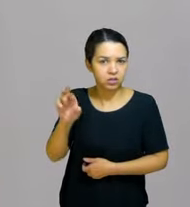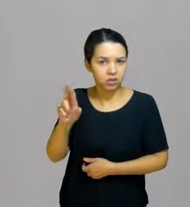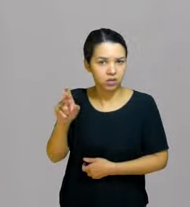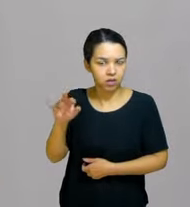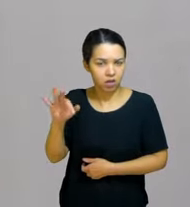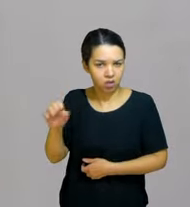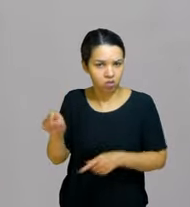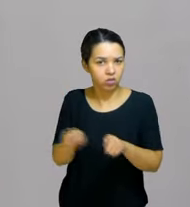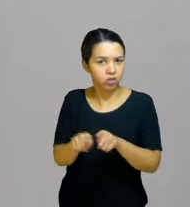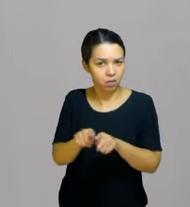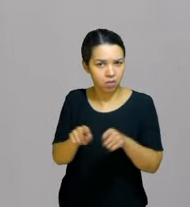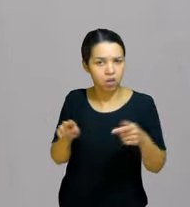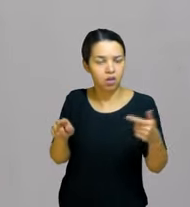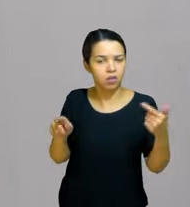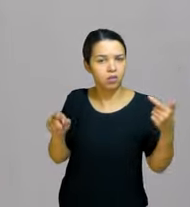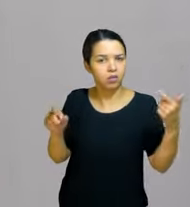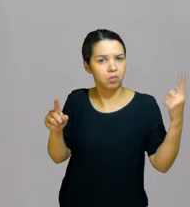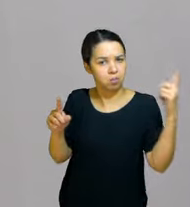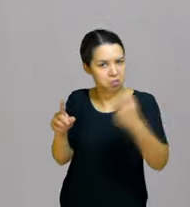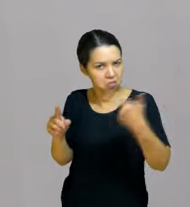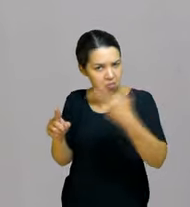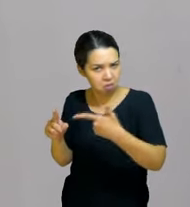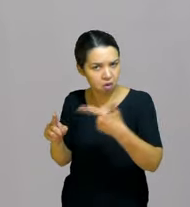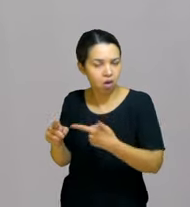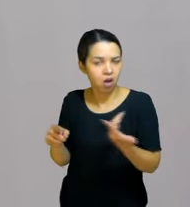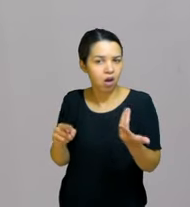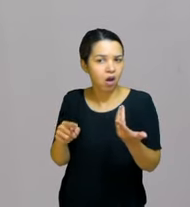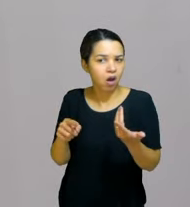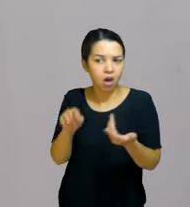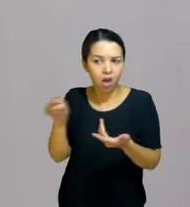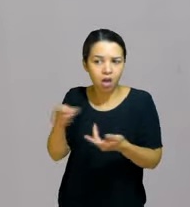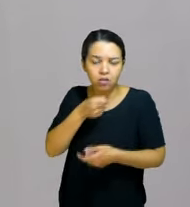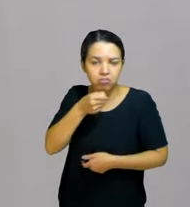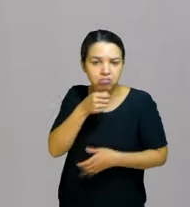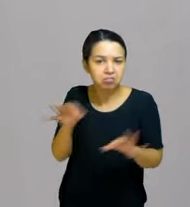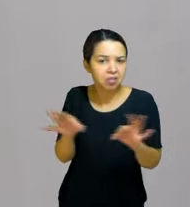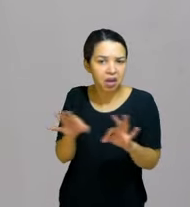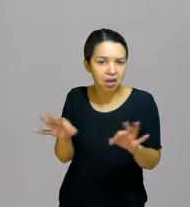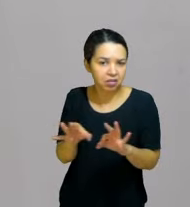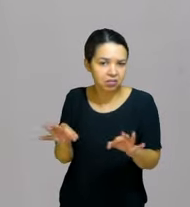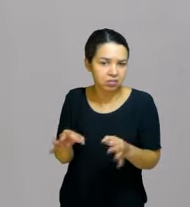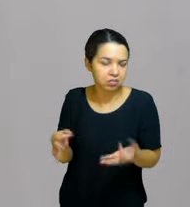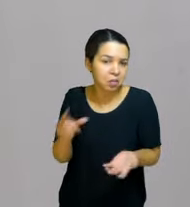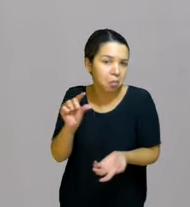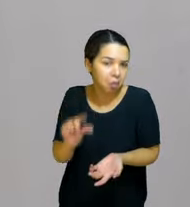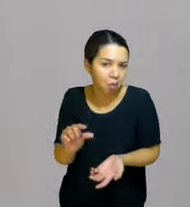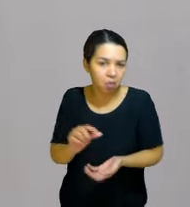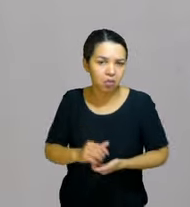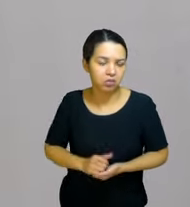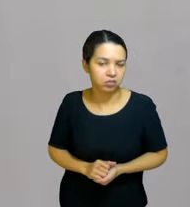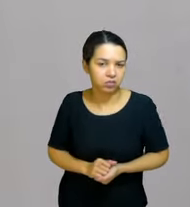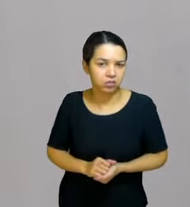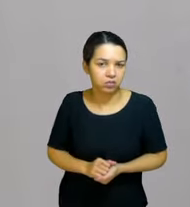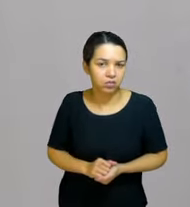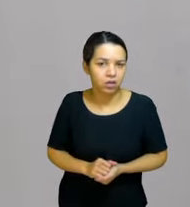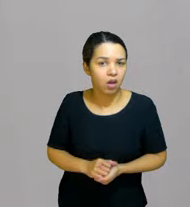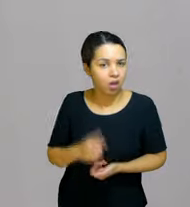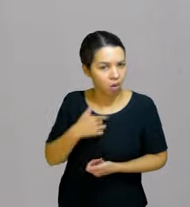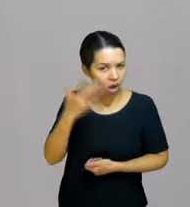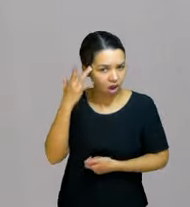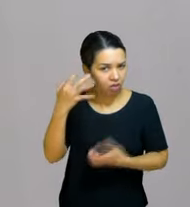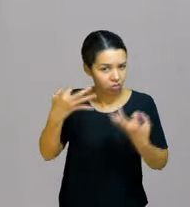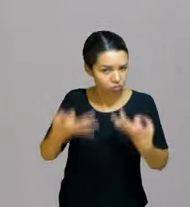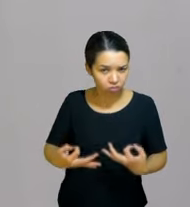atacado pessoalmente, teve pouquíssimas oportunidades de se manifestar. Isso eu não acho correto, isso eu não acho